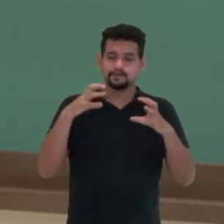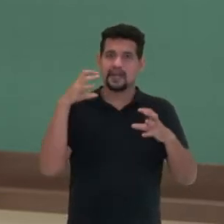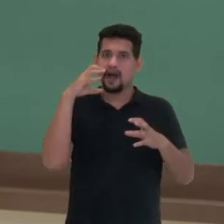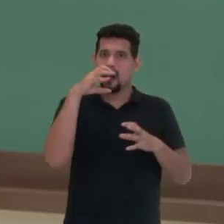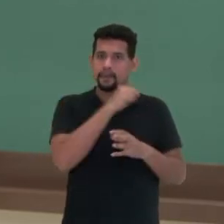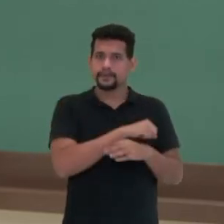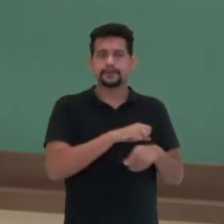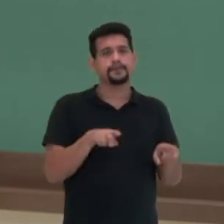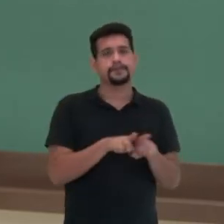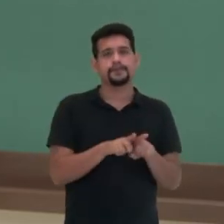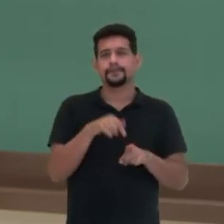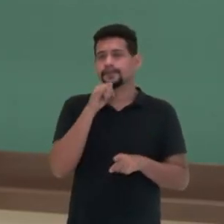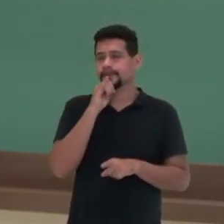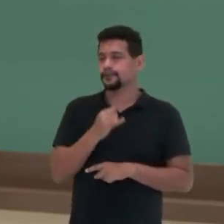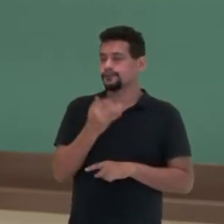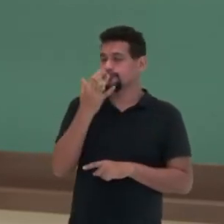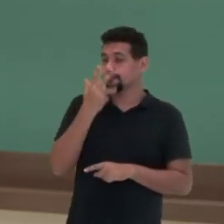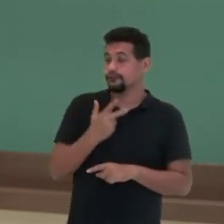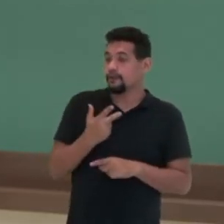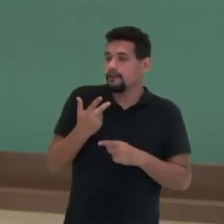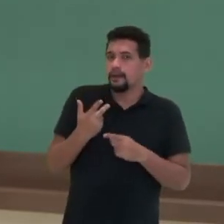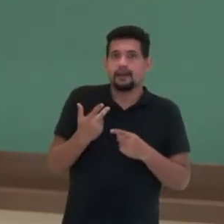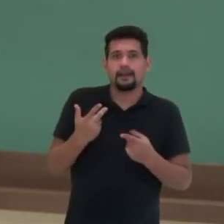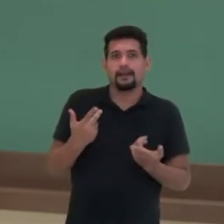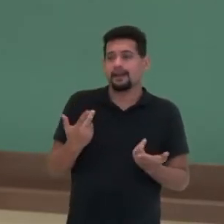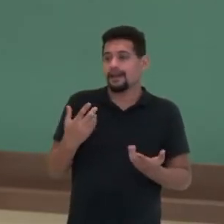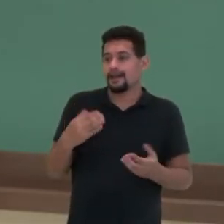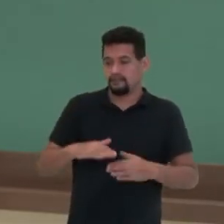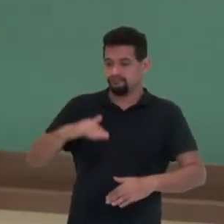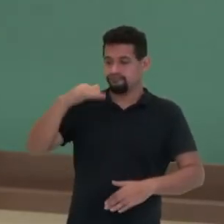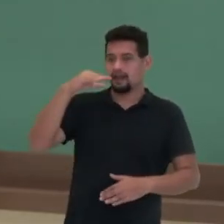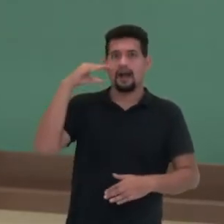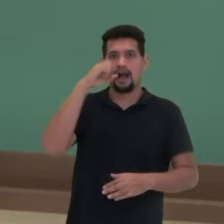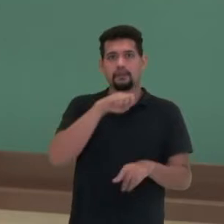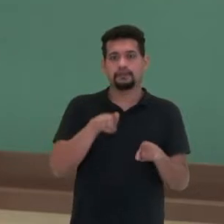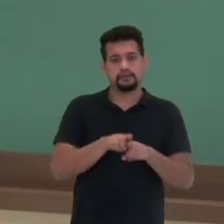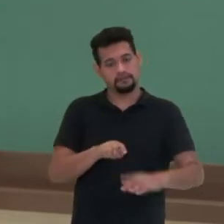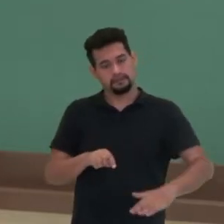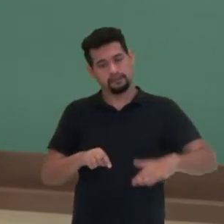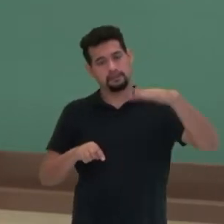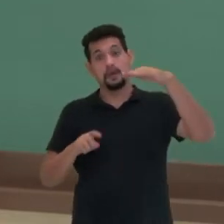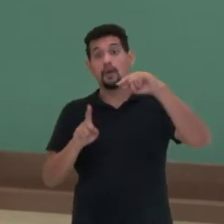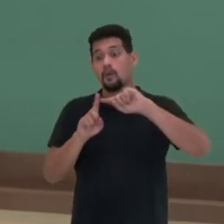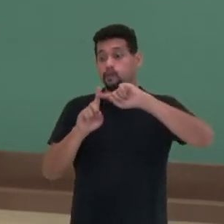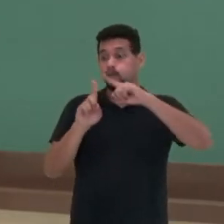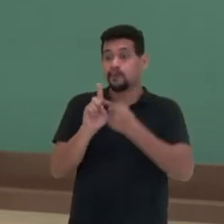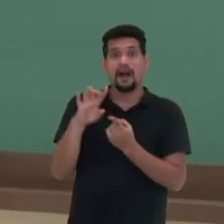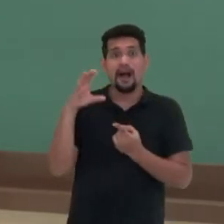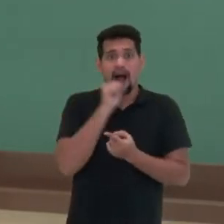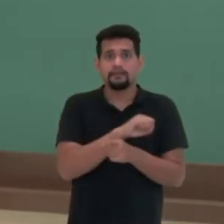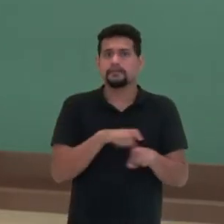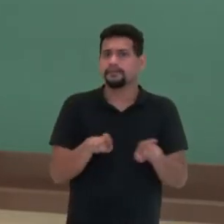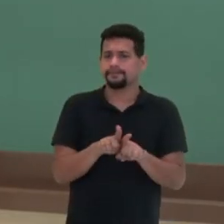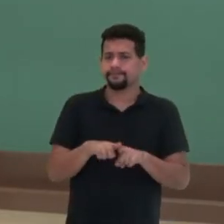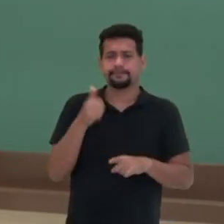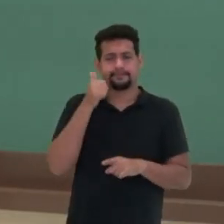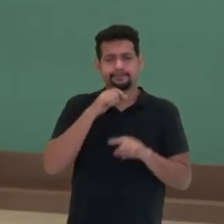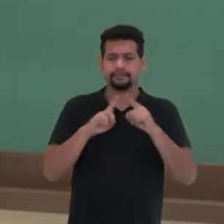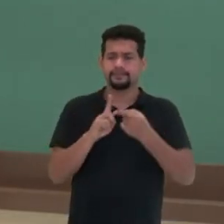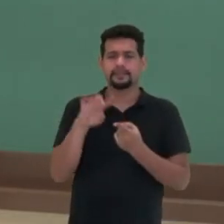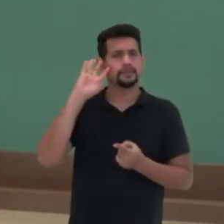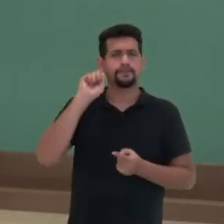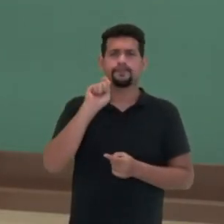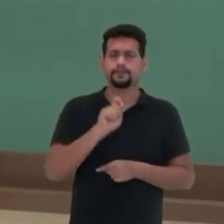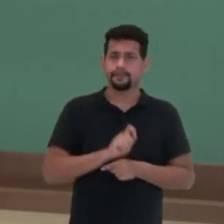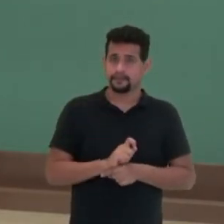rápido, né, tipo aquele menino que cresceu rápido, ou um desenvolvimento, ou então, por exemplo, a barriga que cresceu muito rápido, né, da grávida, o que